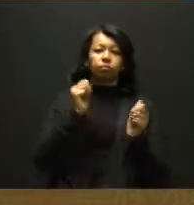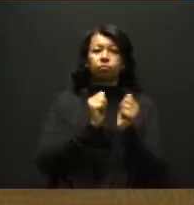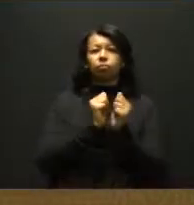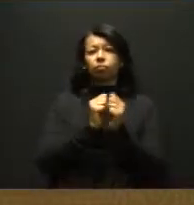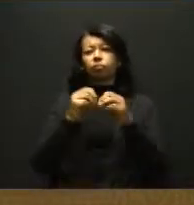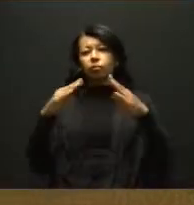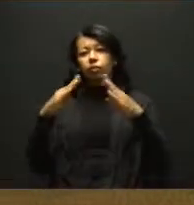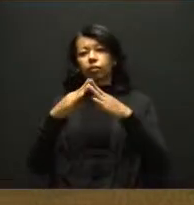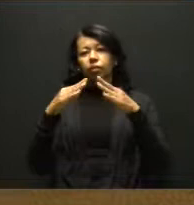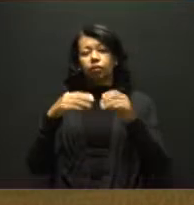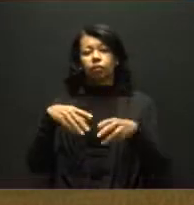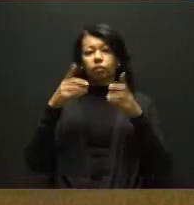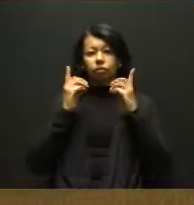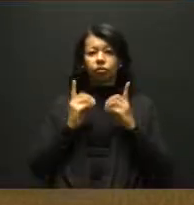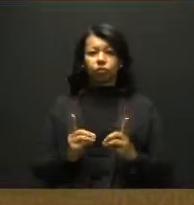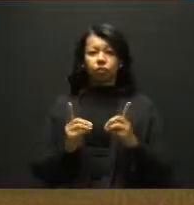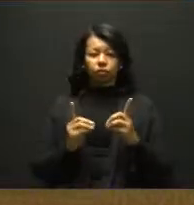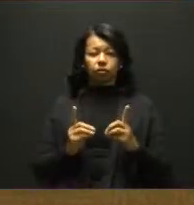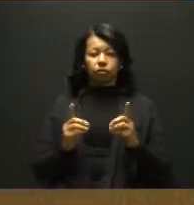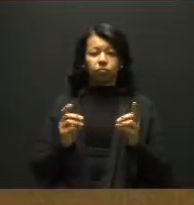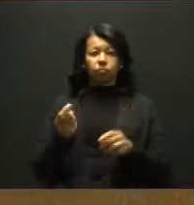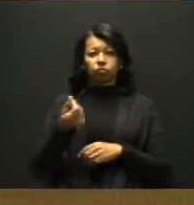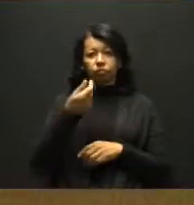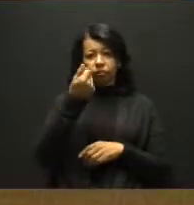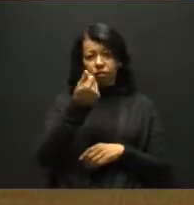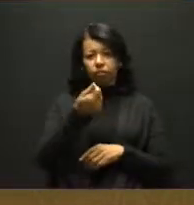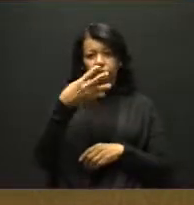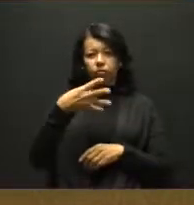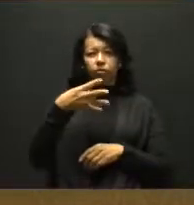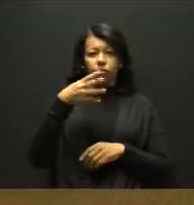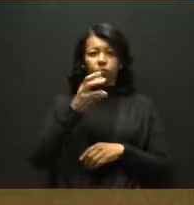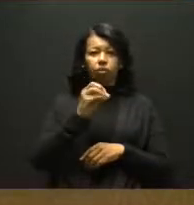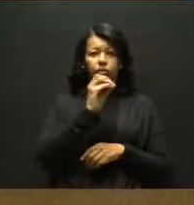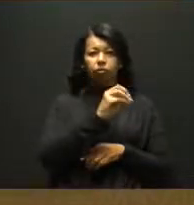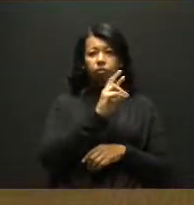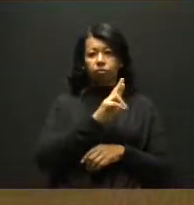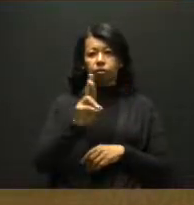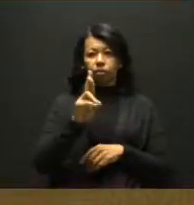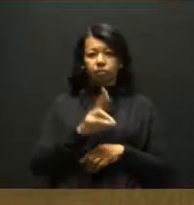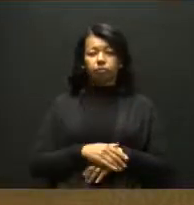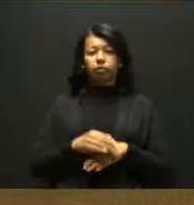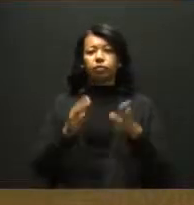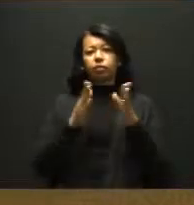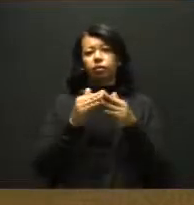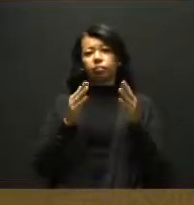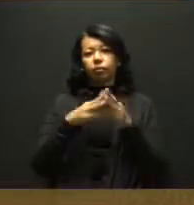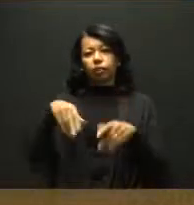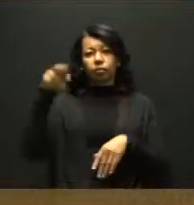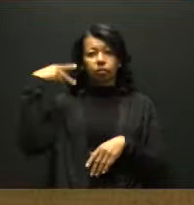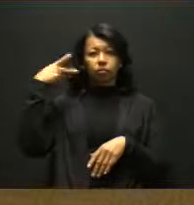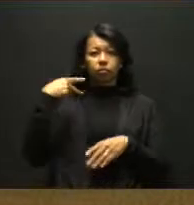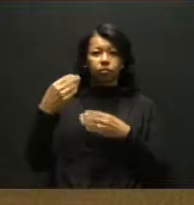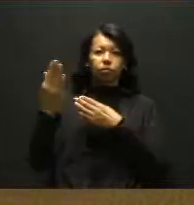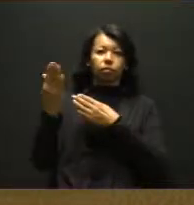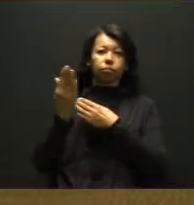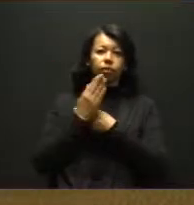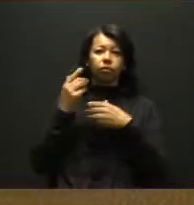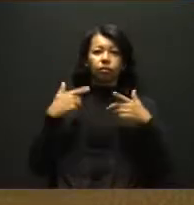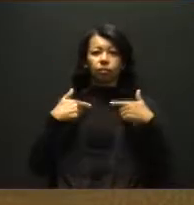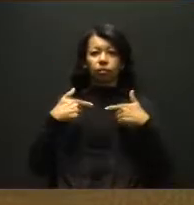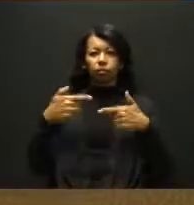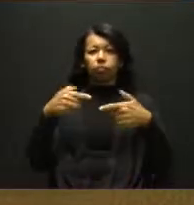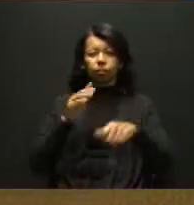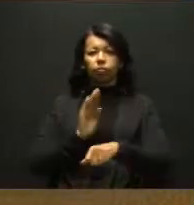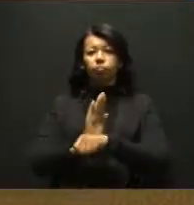moradia digna entre aspas com valor de r$400 os vereadores nos apóiam nessa luta apanha